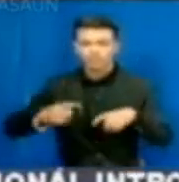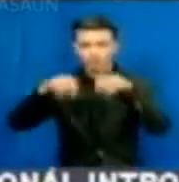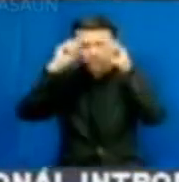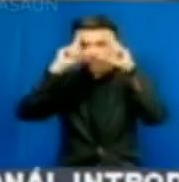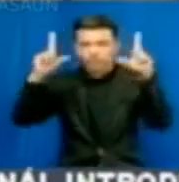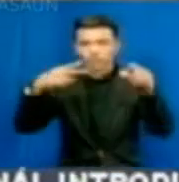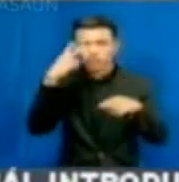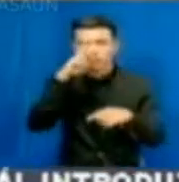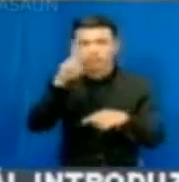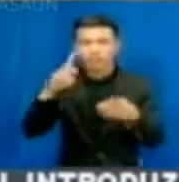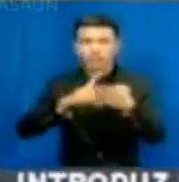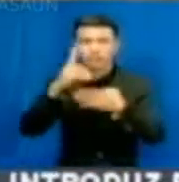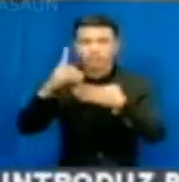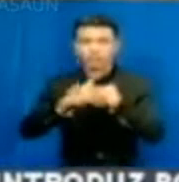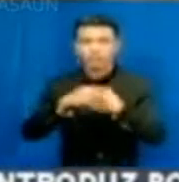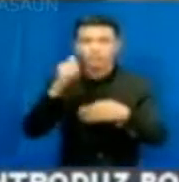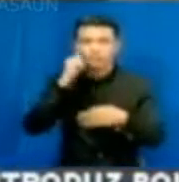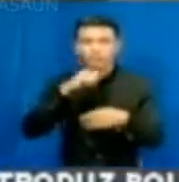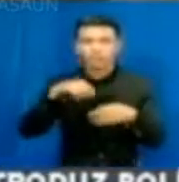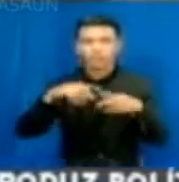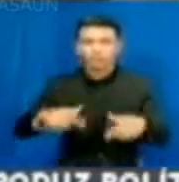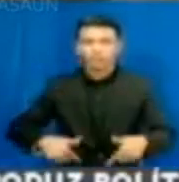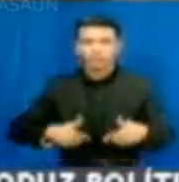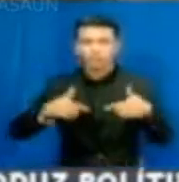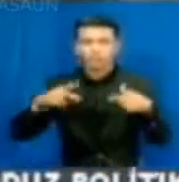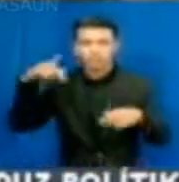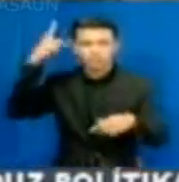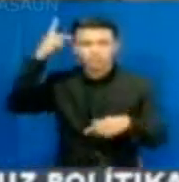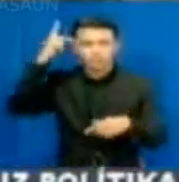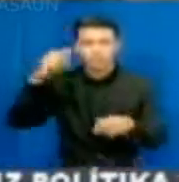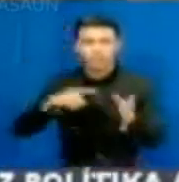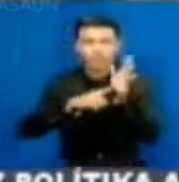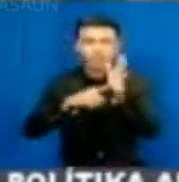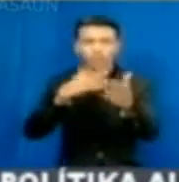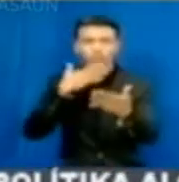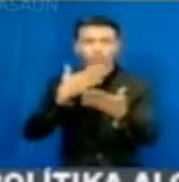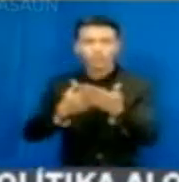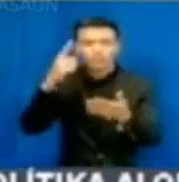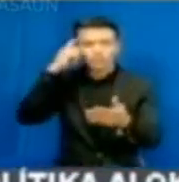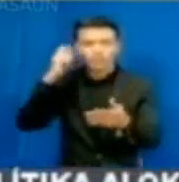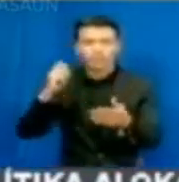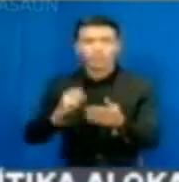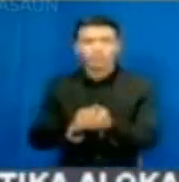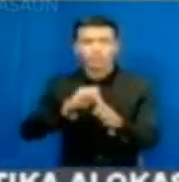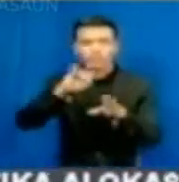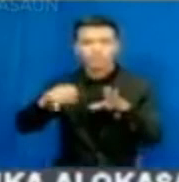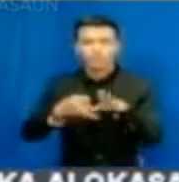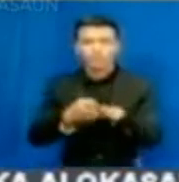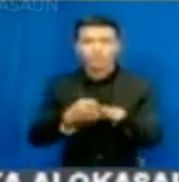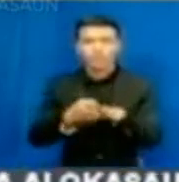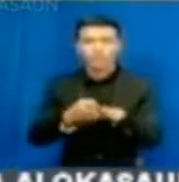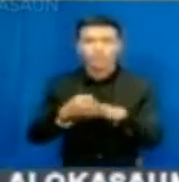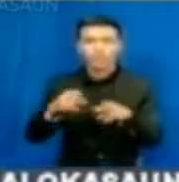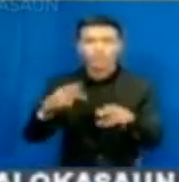avalia CATAC. Desenvolvimento, carreira feto e a vida política. A tudo passo positivo. Também ocupa por cento atnulo a nessa membro